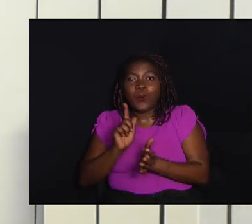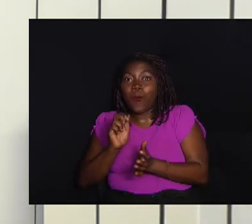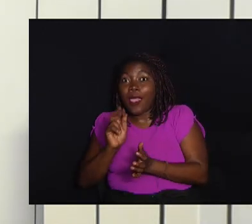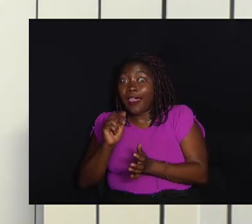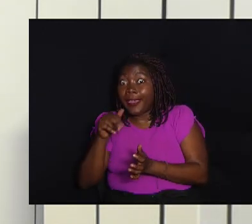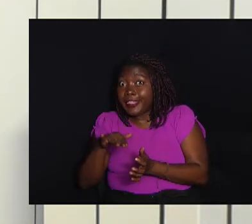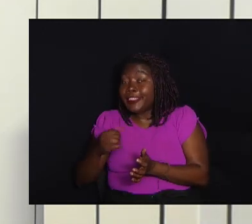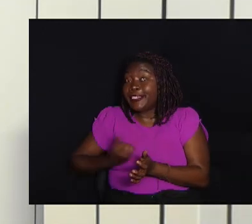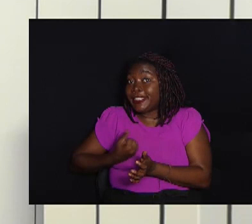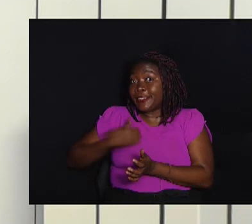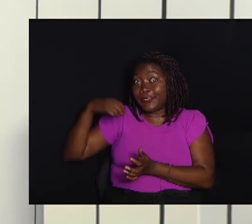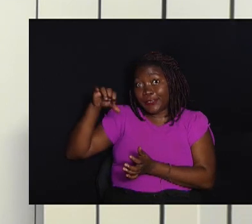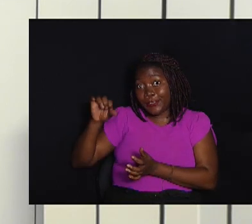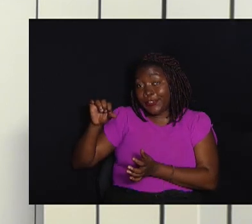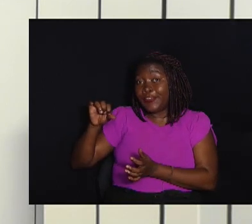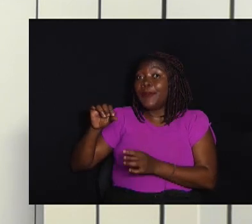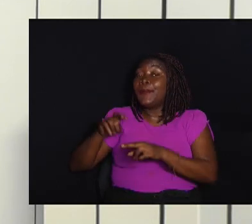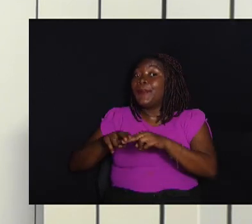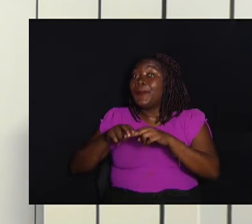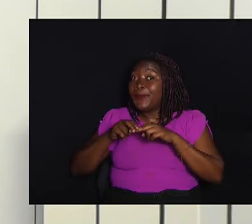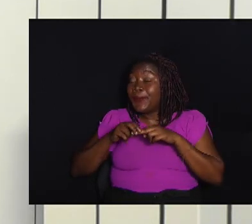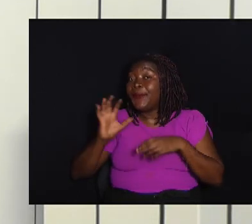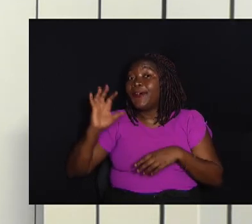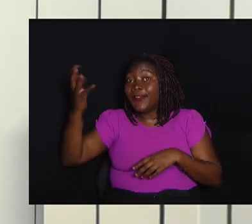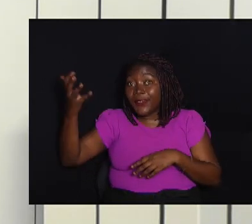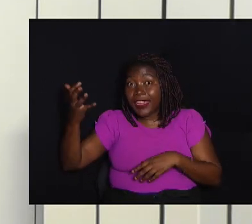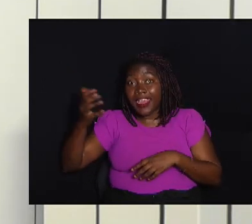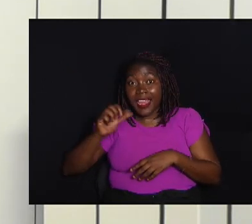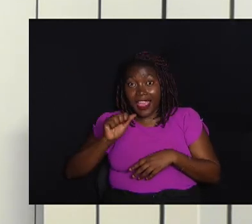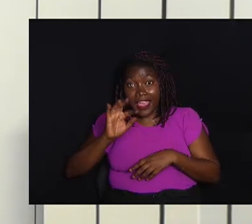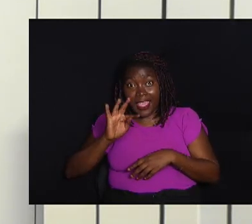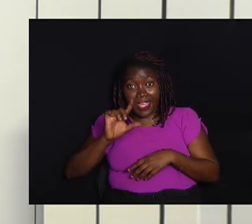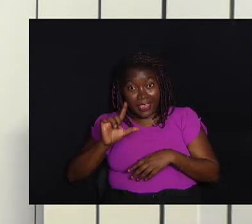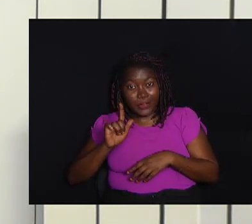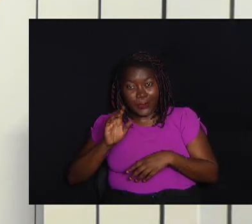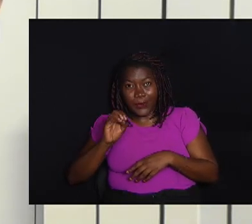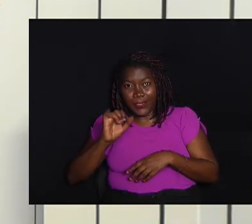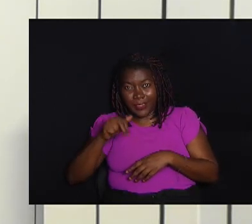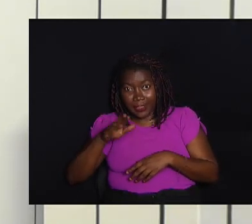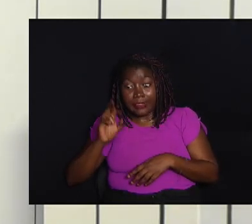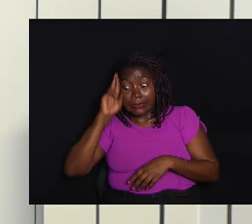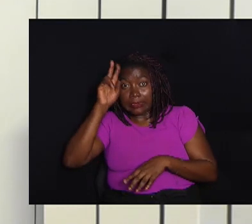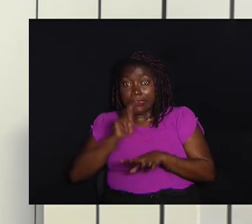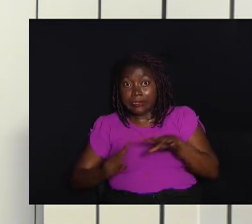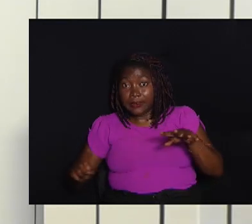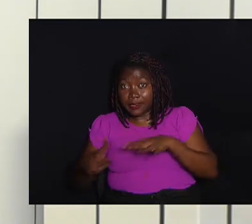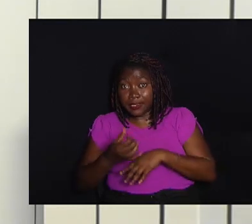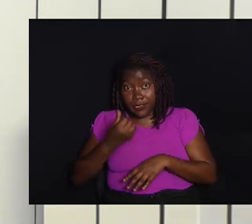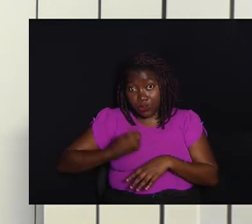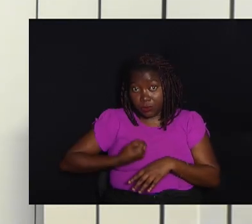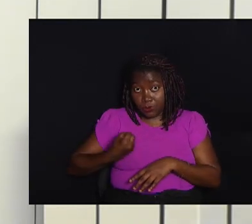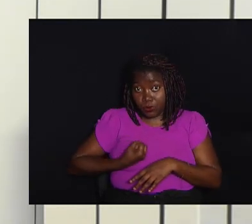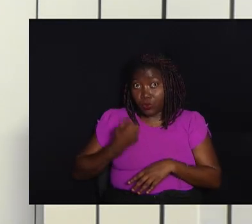cidade de Tupã. Porque a situação ficou a seguinte: o Atlético Goianiense lidera com 6 pontos, 2 jogos